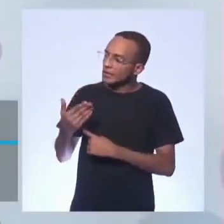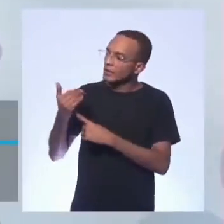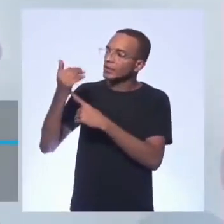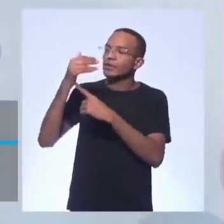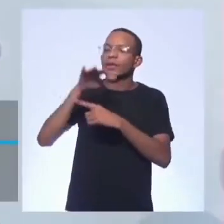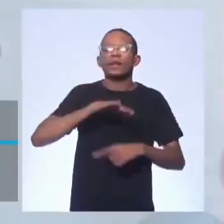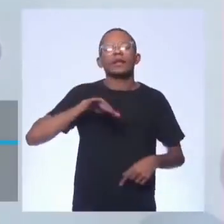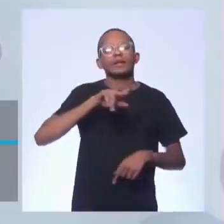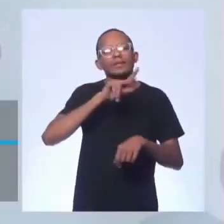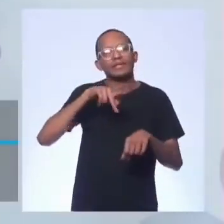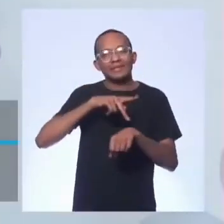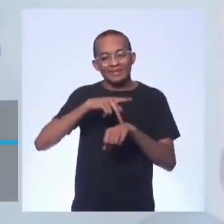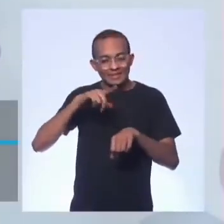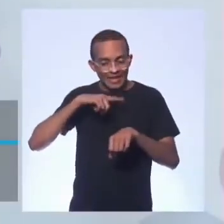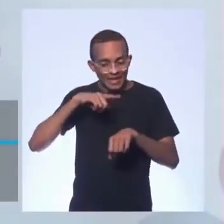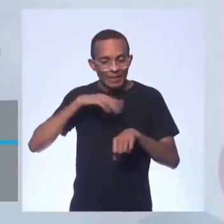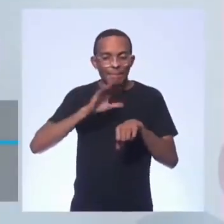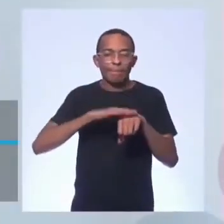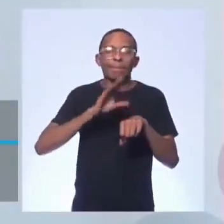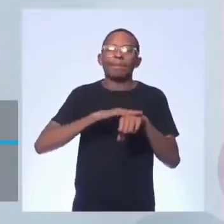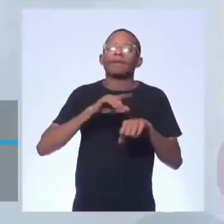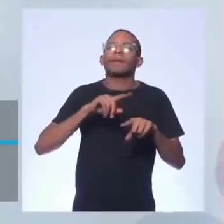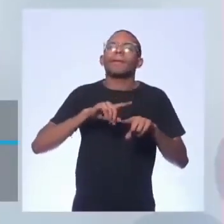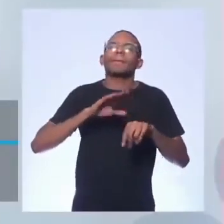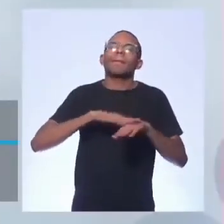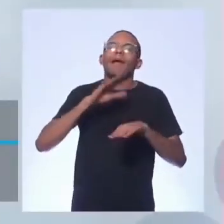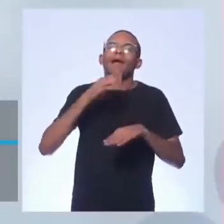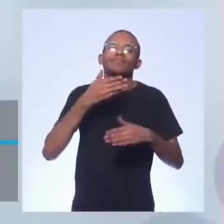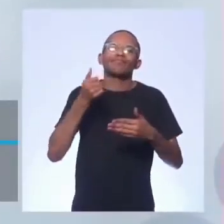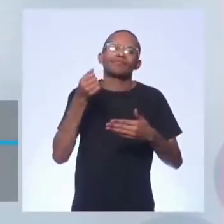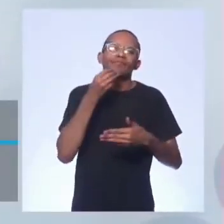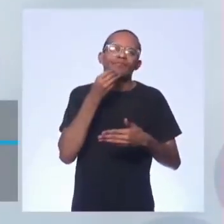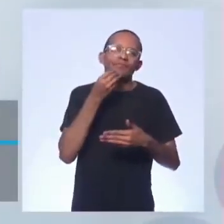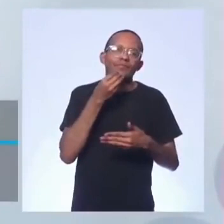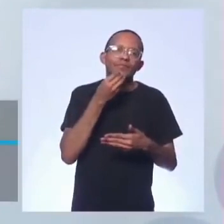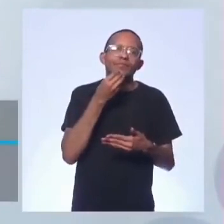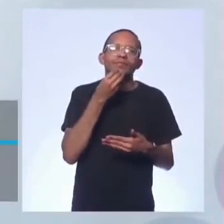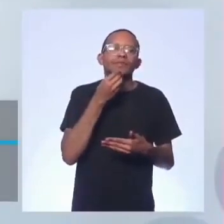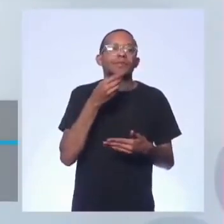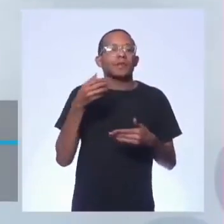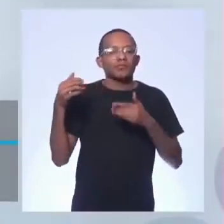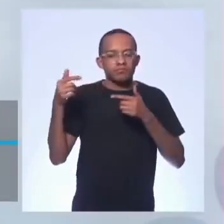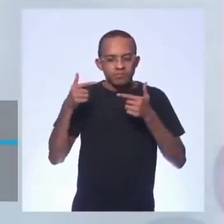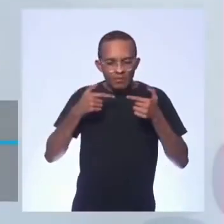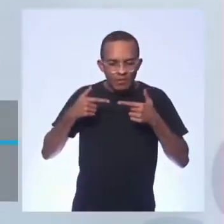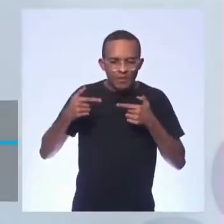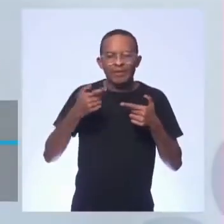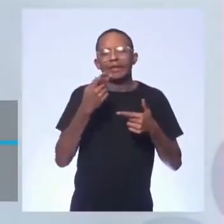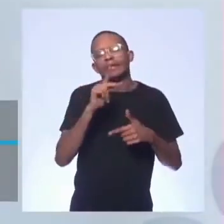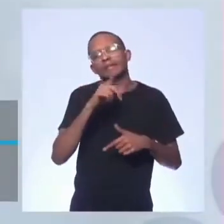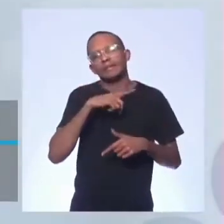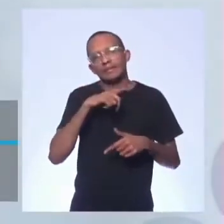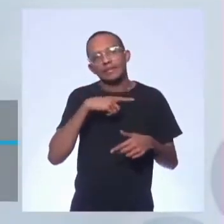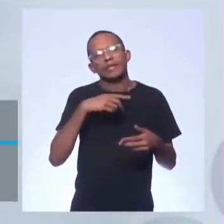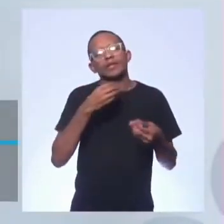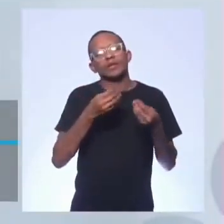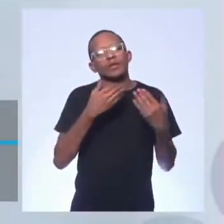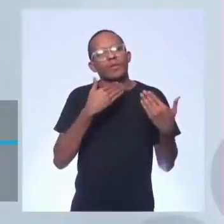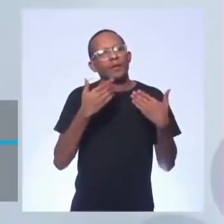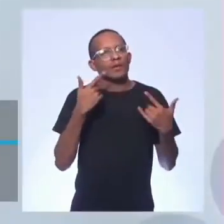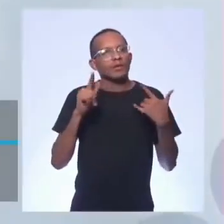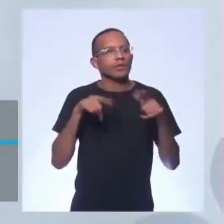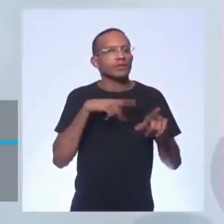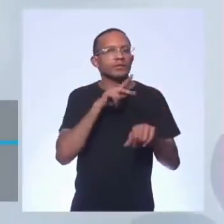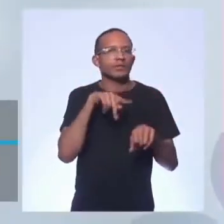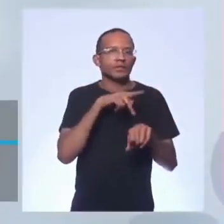tecnologia um país detém, mais vantagem, principalmente vantagem bélica, ele tem em relação a